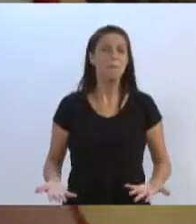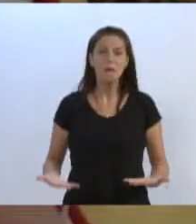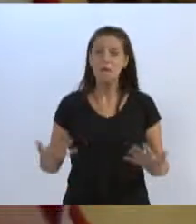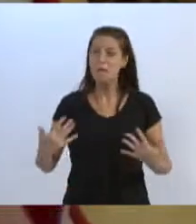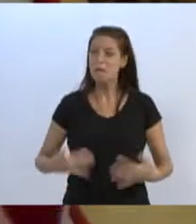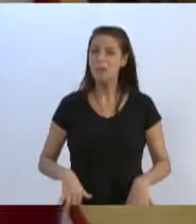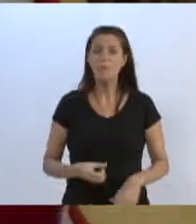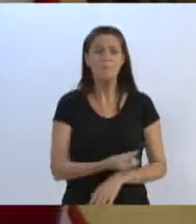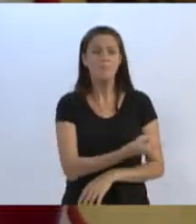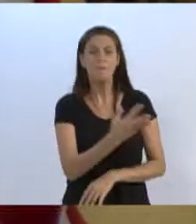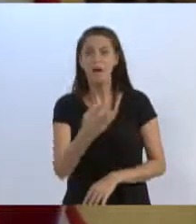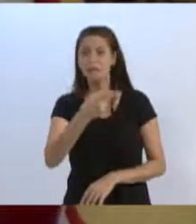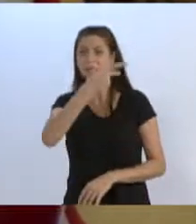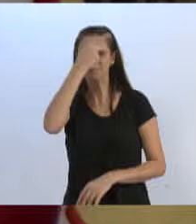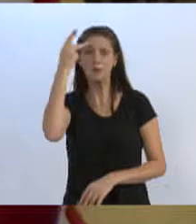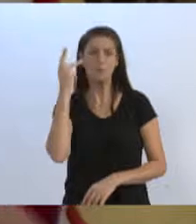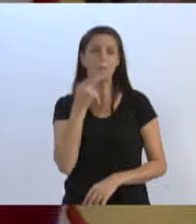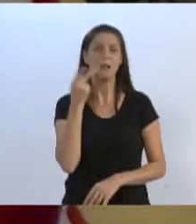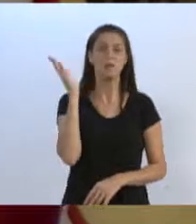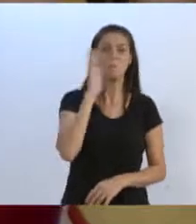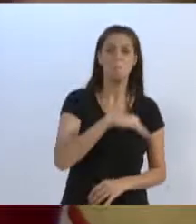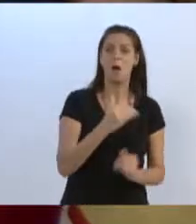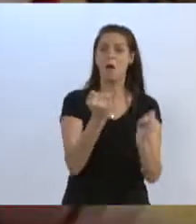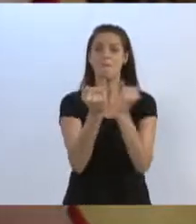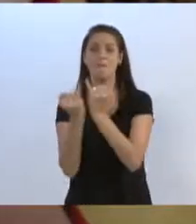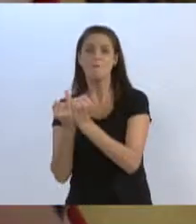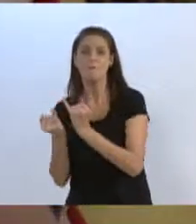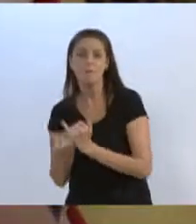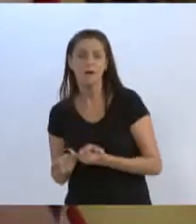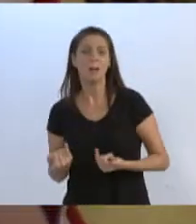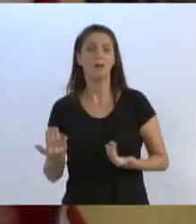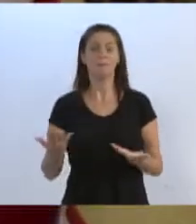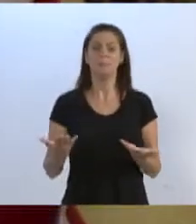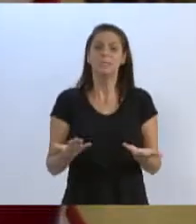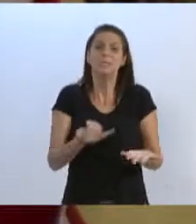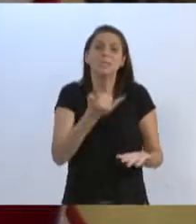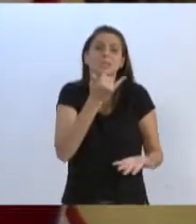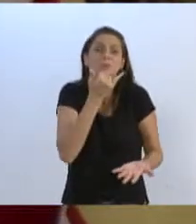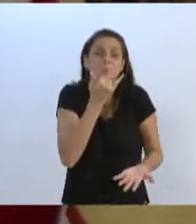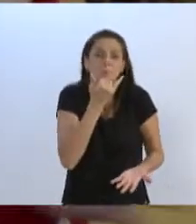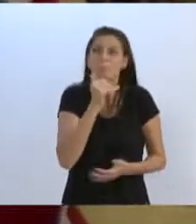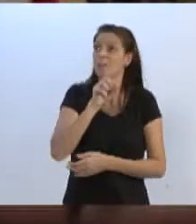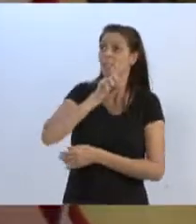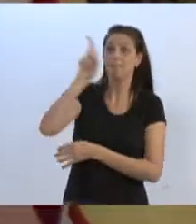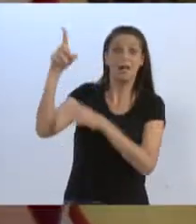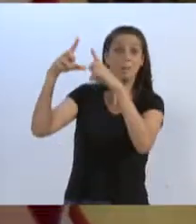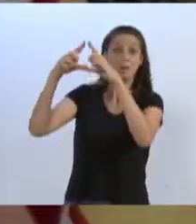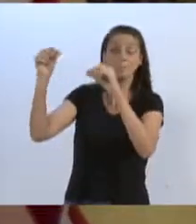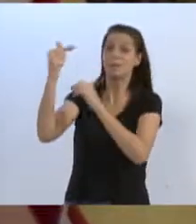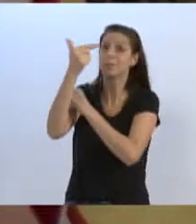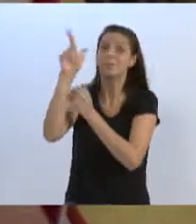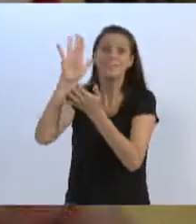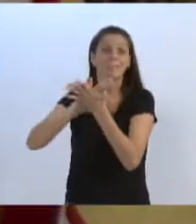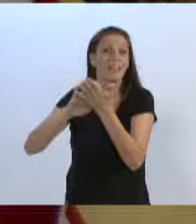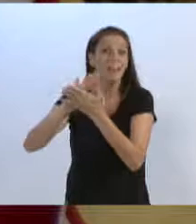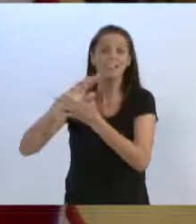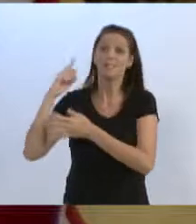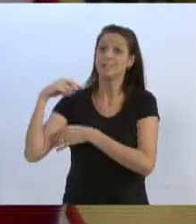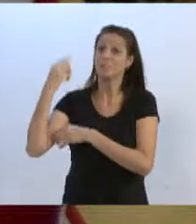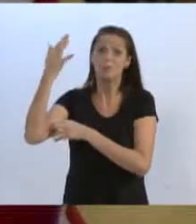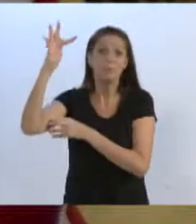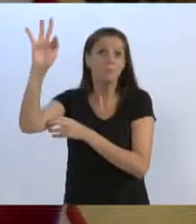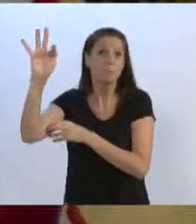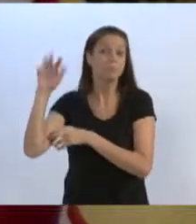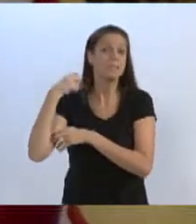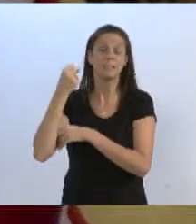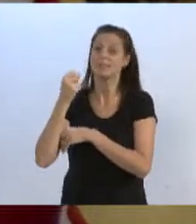porque estamos usando das benécias da sociedade, mas nós não temos representante. Nós não temos ninguém que possa nos defender aqui. Nós não temos ninguém